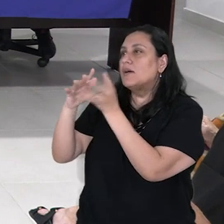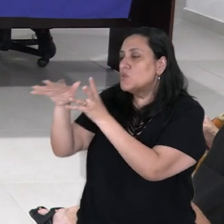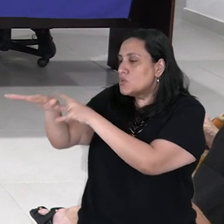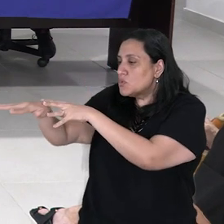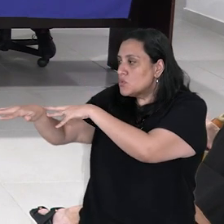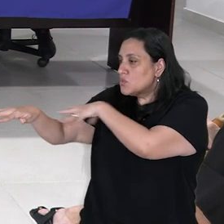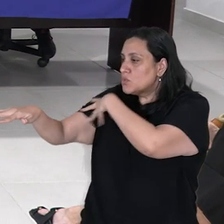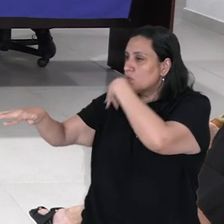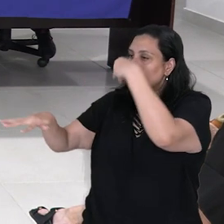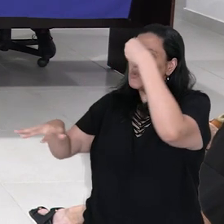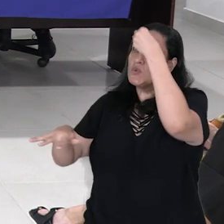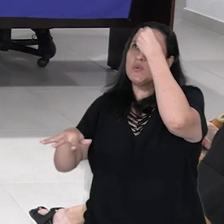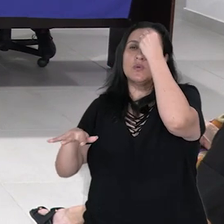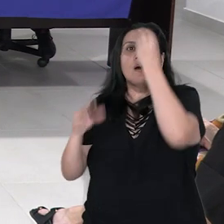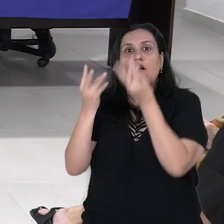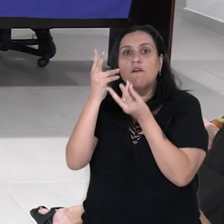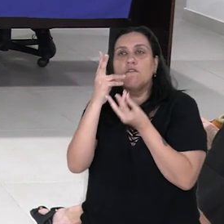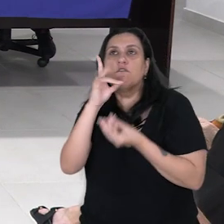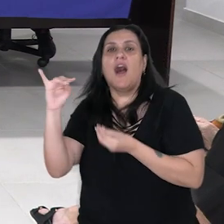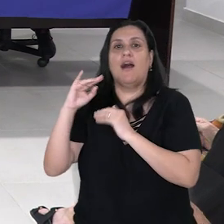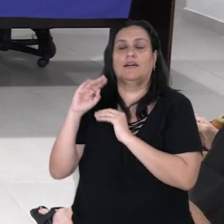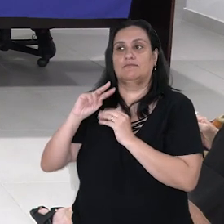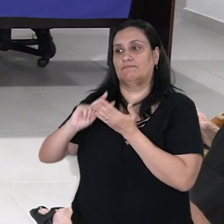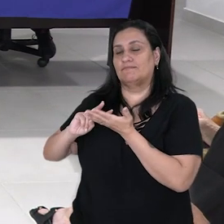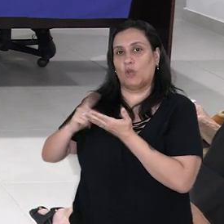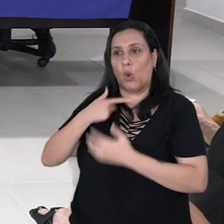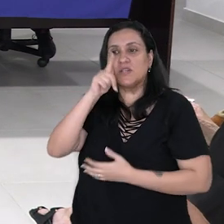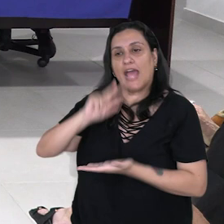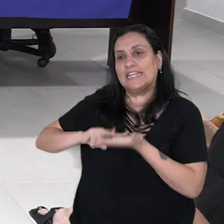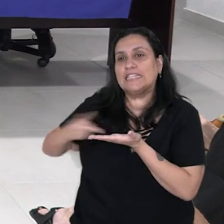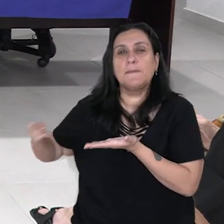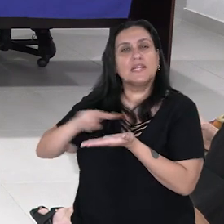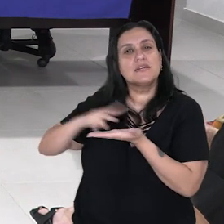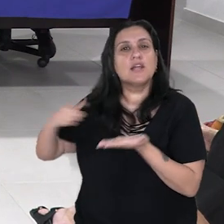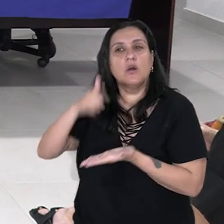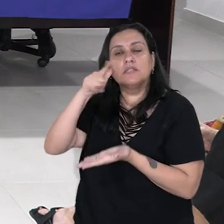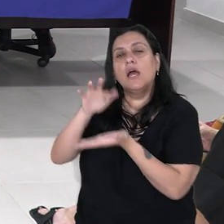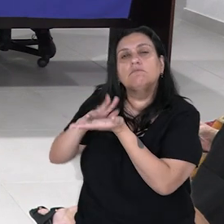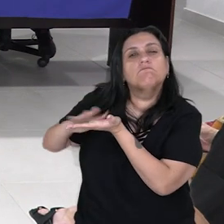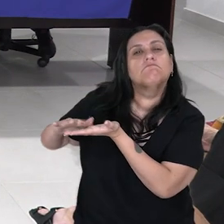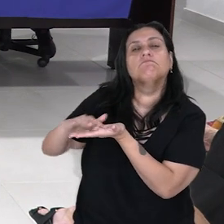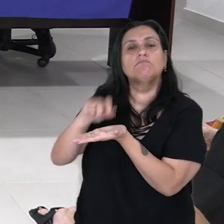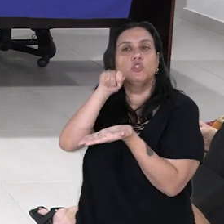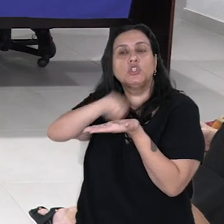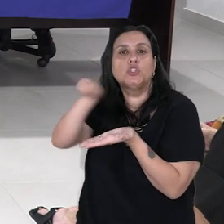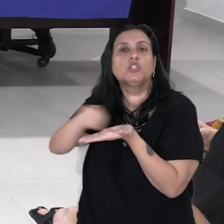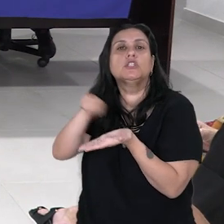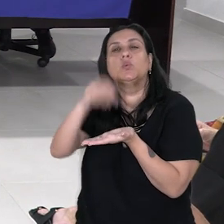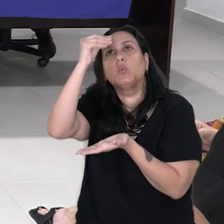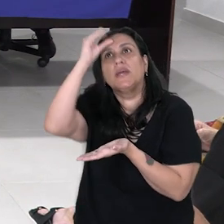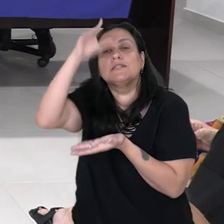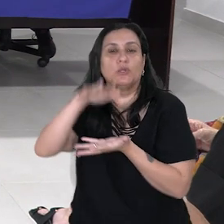daquele pensamento, desenvolve muito a interpretação, a escrita, o seu conhecimento